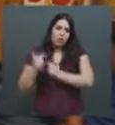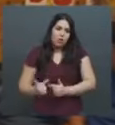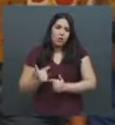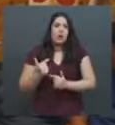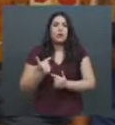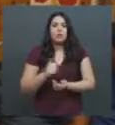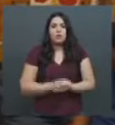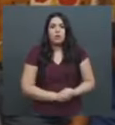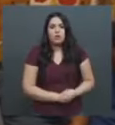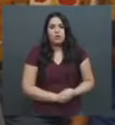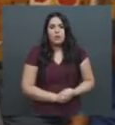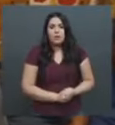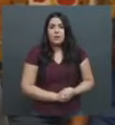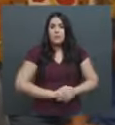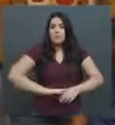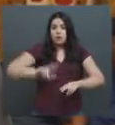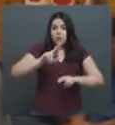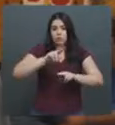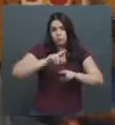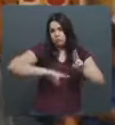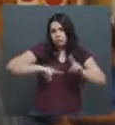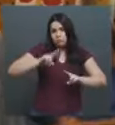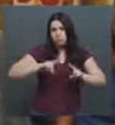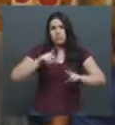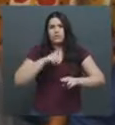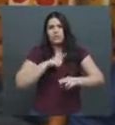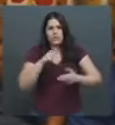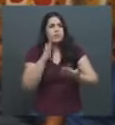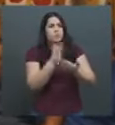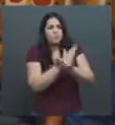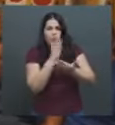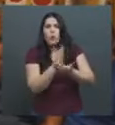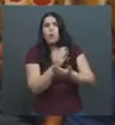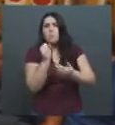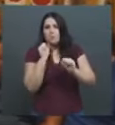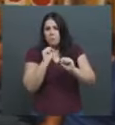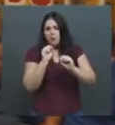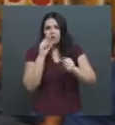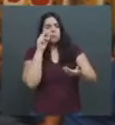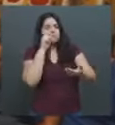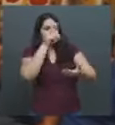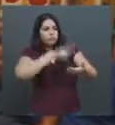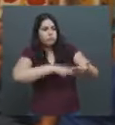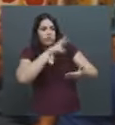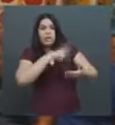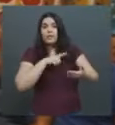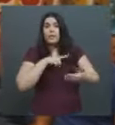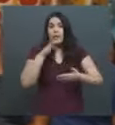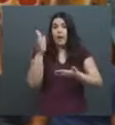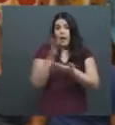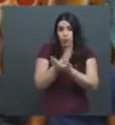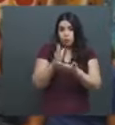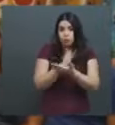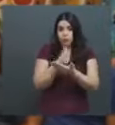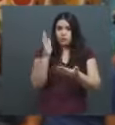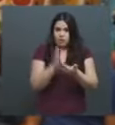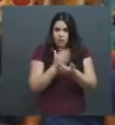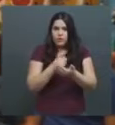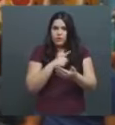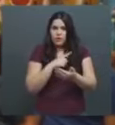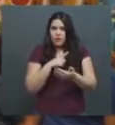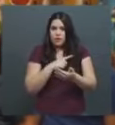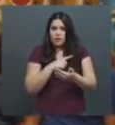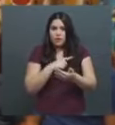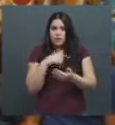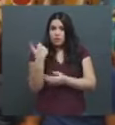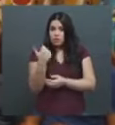para a universidade, obras de consulta. Já fui informado aqui que existem algumas obras que fazem parte dessa coleção que não tem